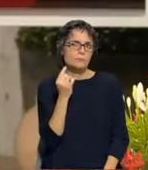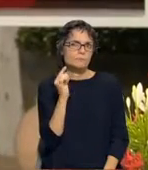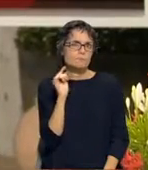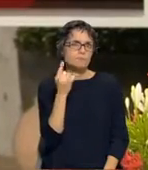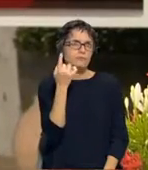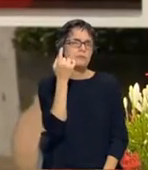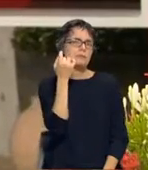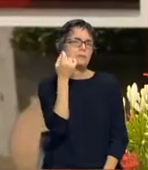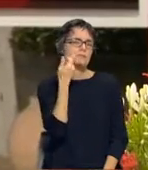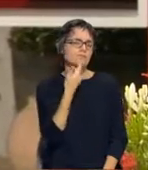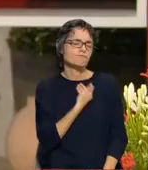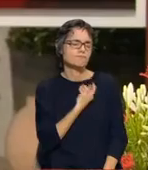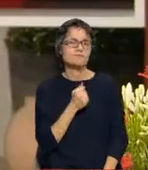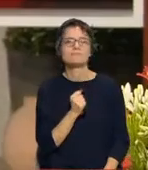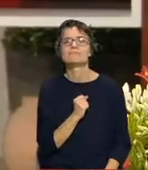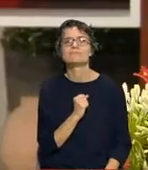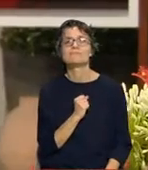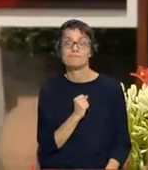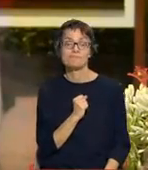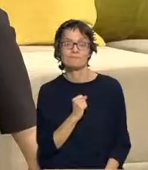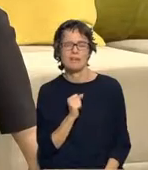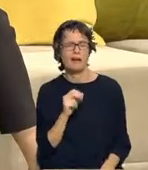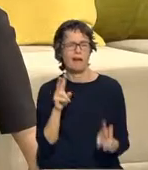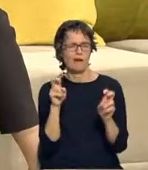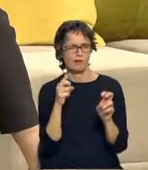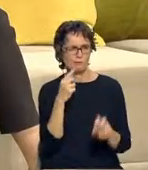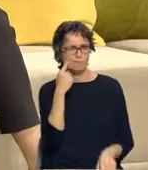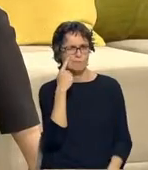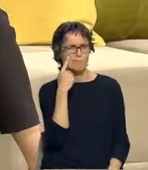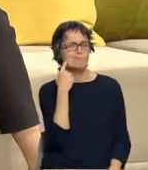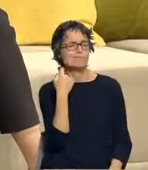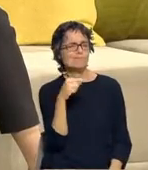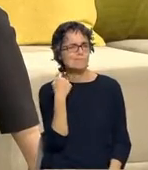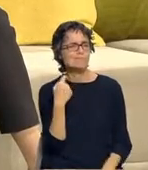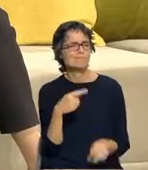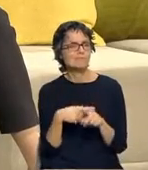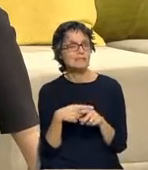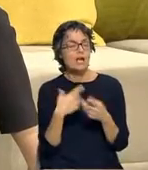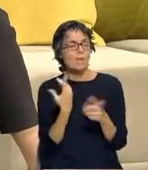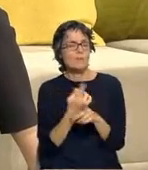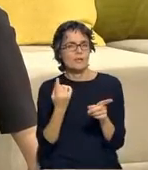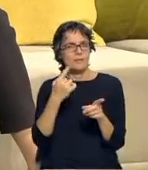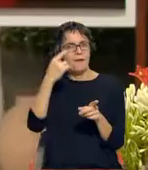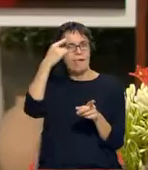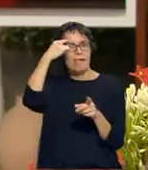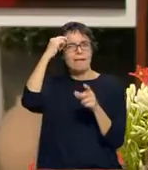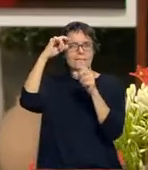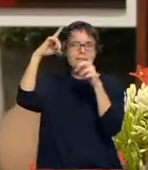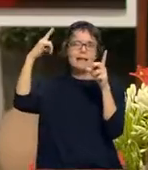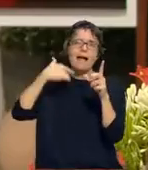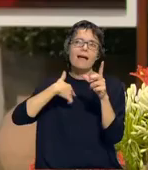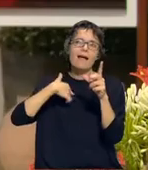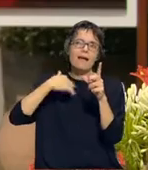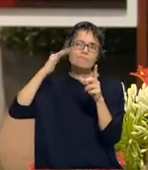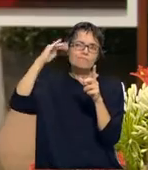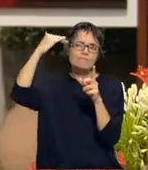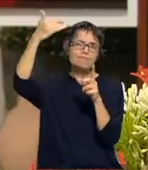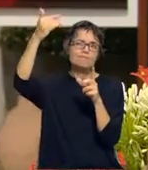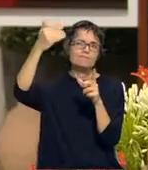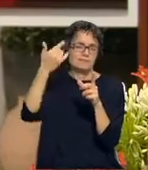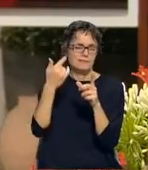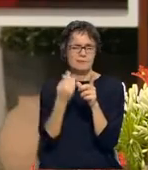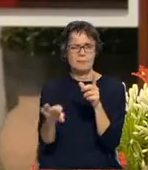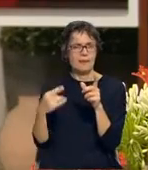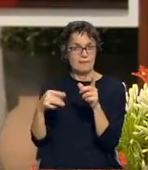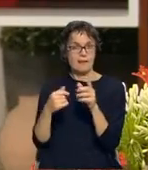é um belo tema. Dá para histórias incríveis, não é? Porque nós sabemos que todas as crianças gostavam de ser alguma coisa e nunca devem deixar de acreditar que se calhar um dia podem mesmo